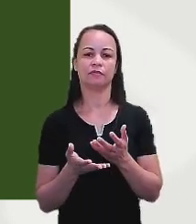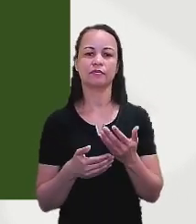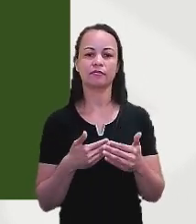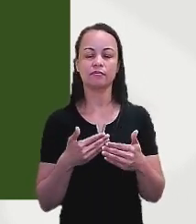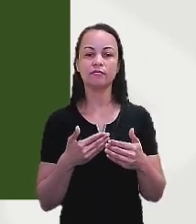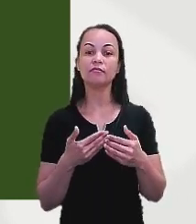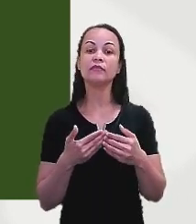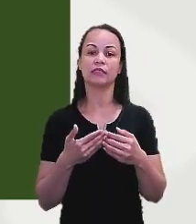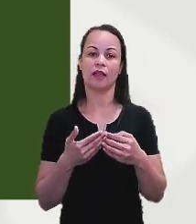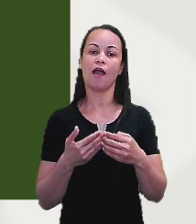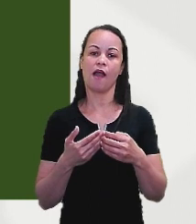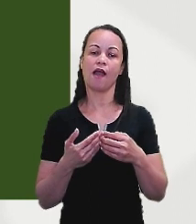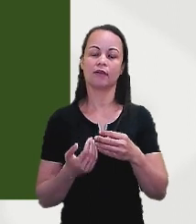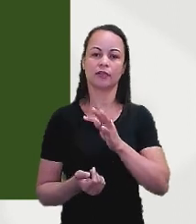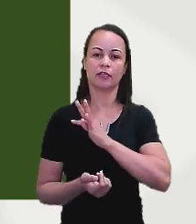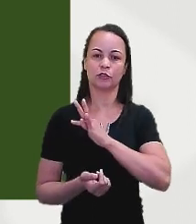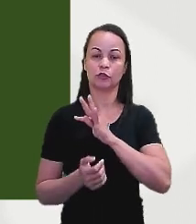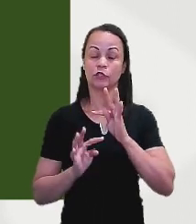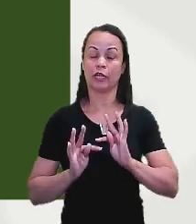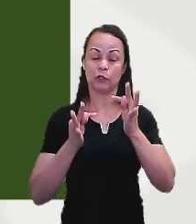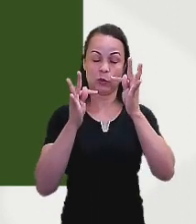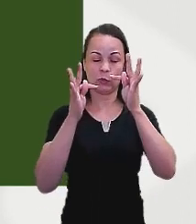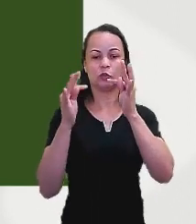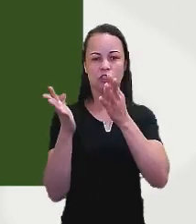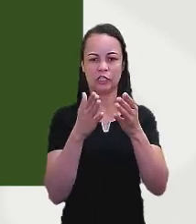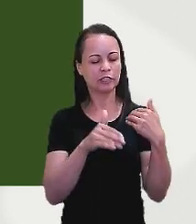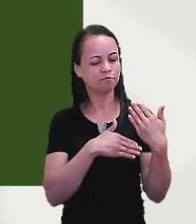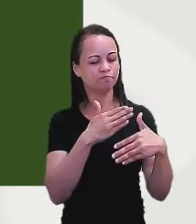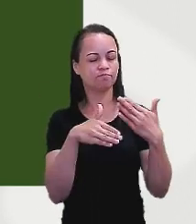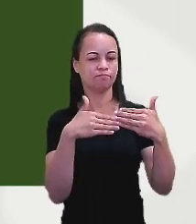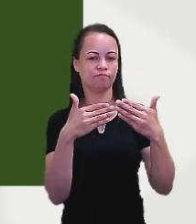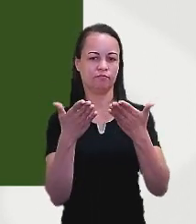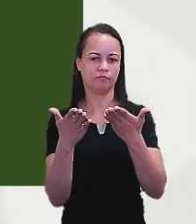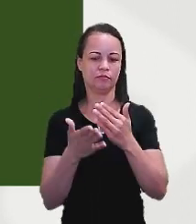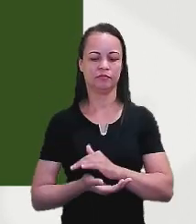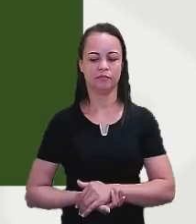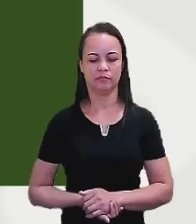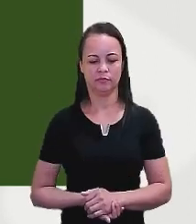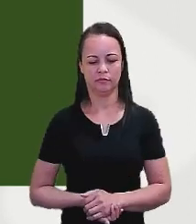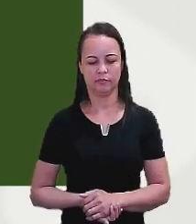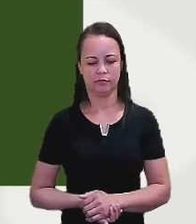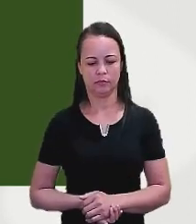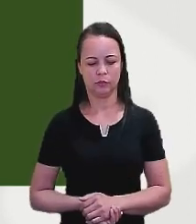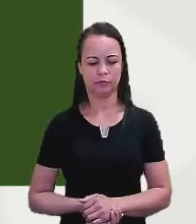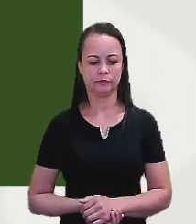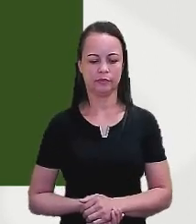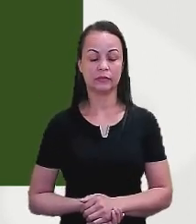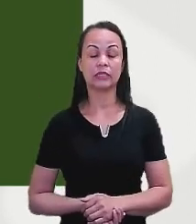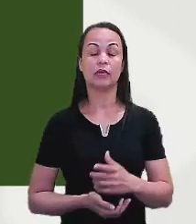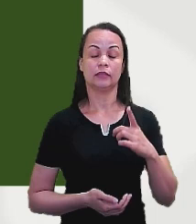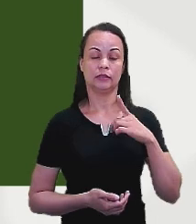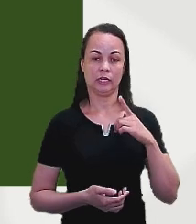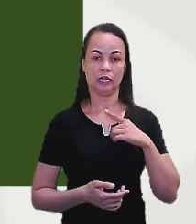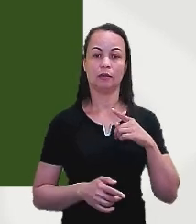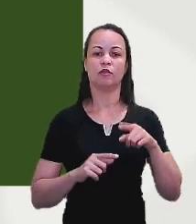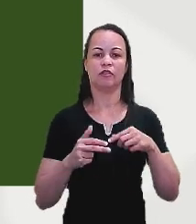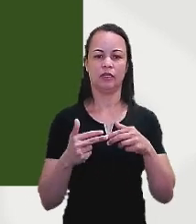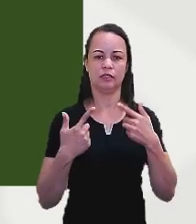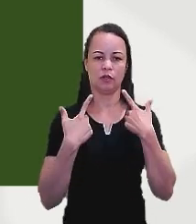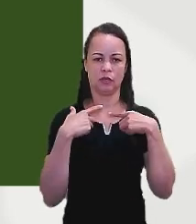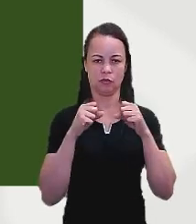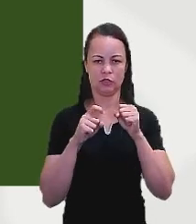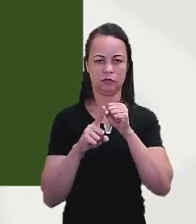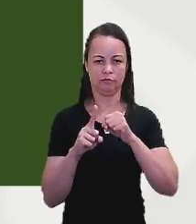à tecnologia, né? Que favoreceu muito isso, essa evolução. Olha aqui, também temos as variações